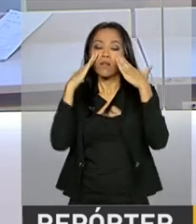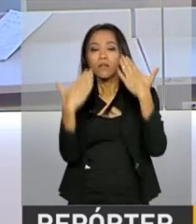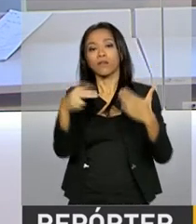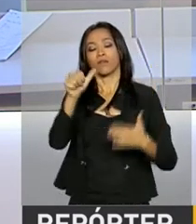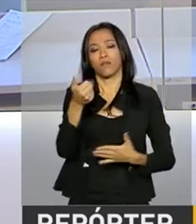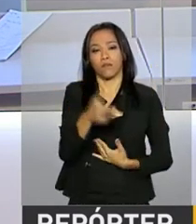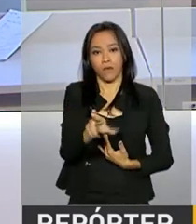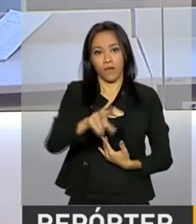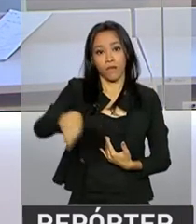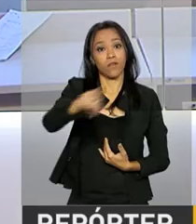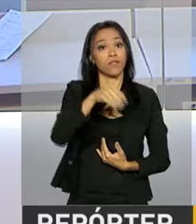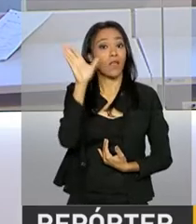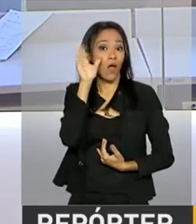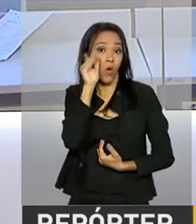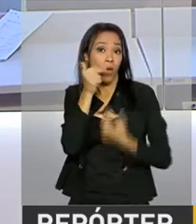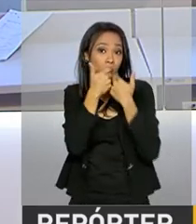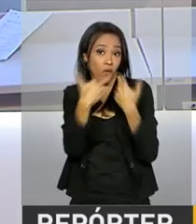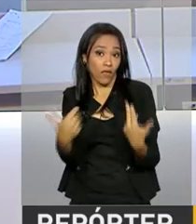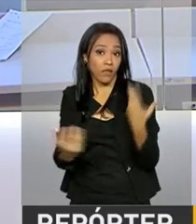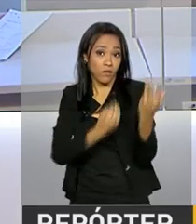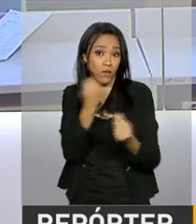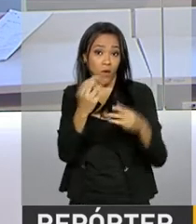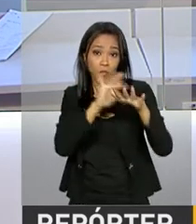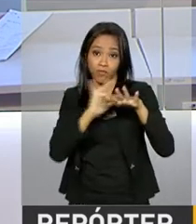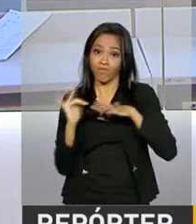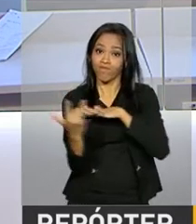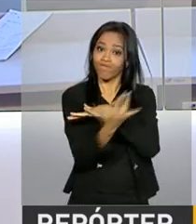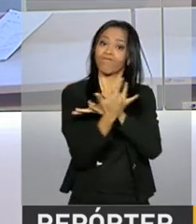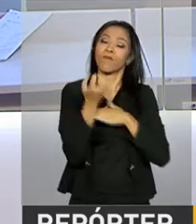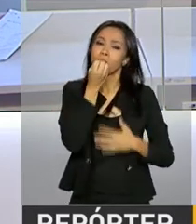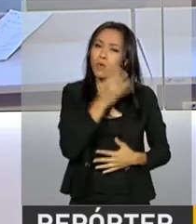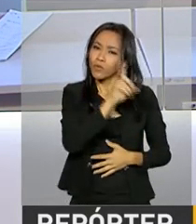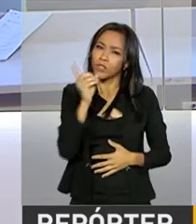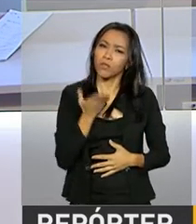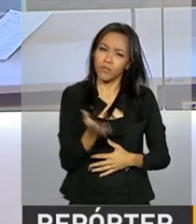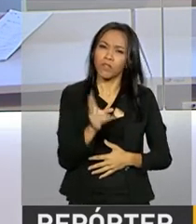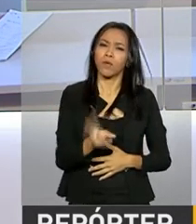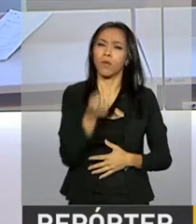Repórter NBR. Acompanhe também as novidades em nossas redes sociais. Um bom dia